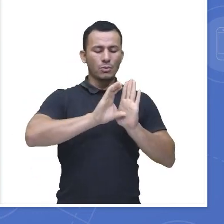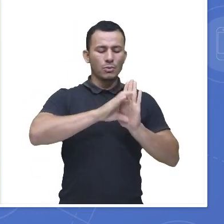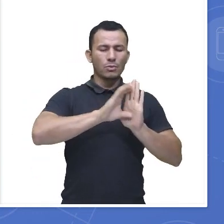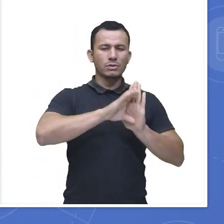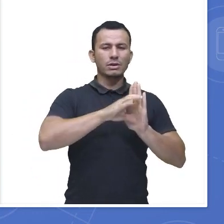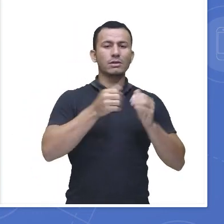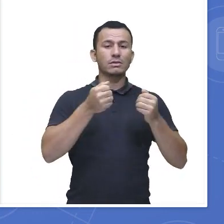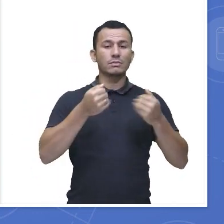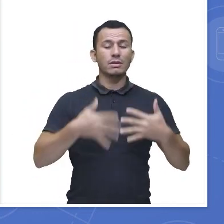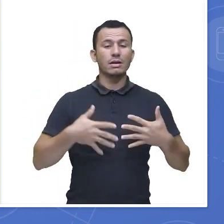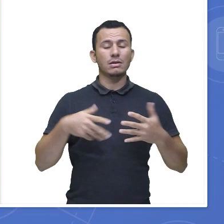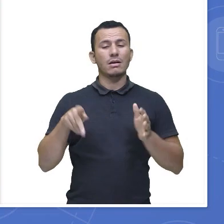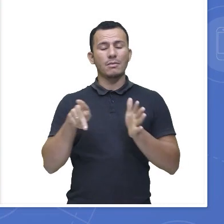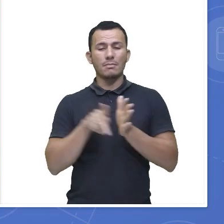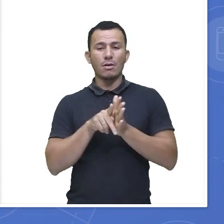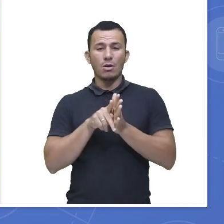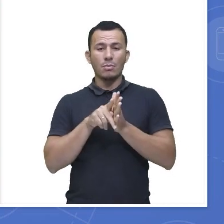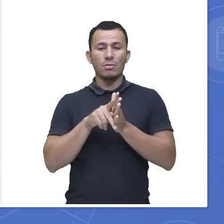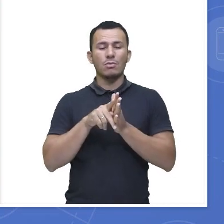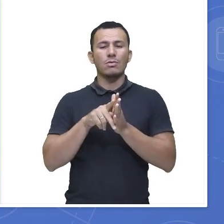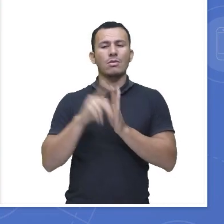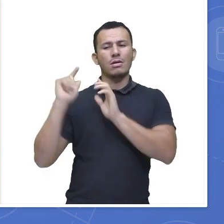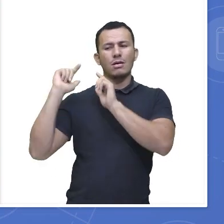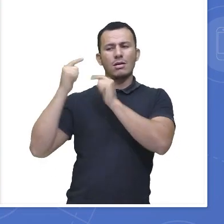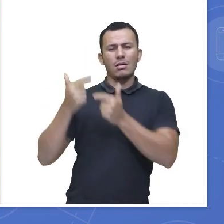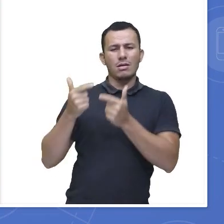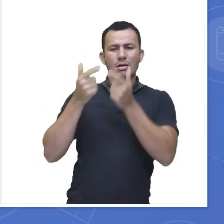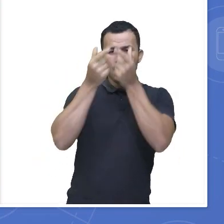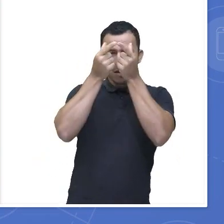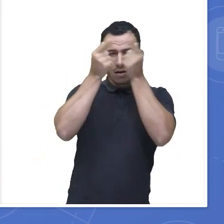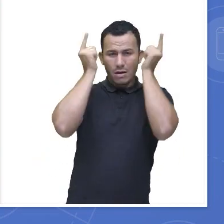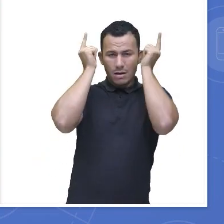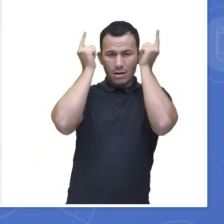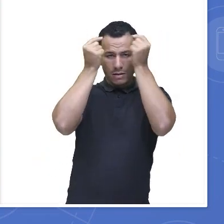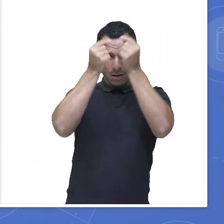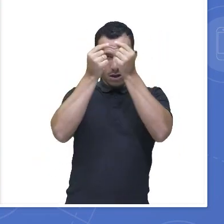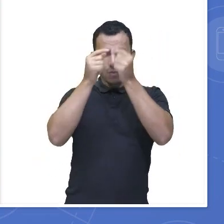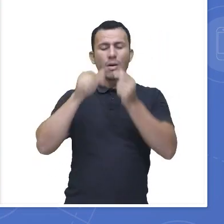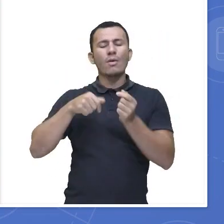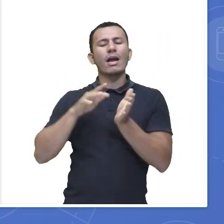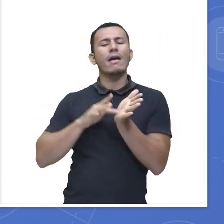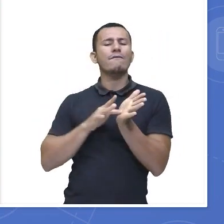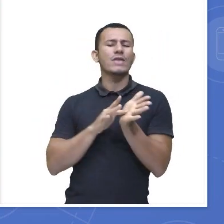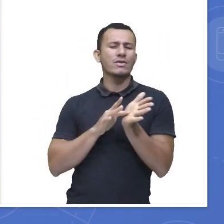que é herdada do grego, significa o ato de fingir. Então, ironia